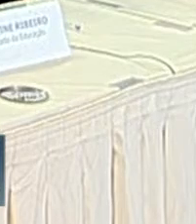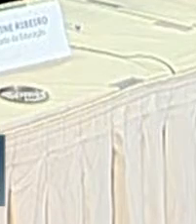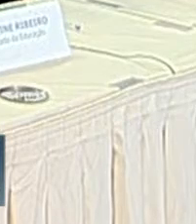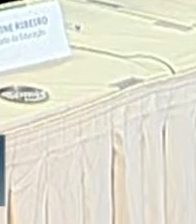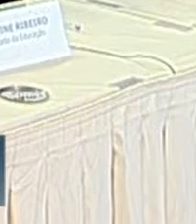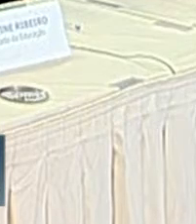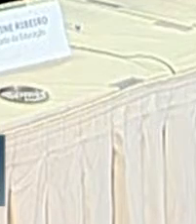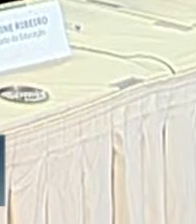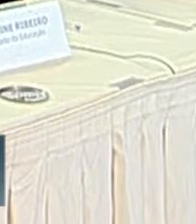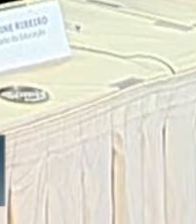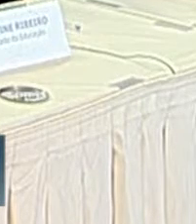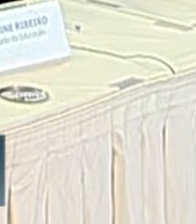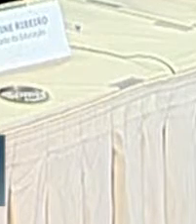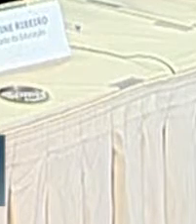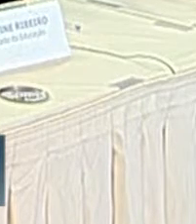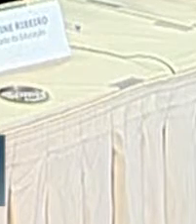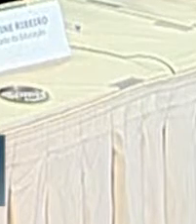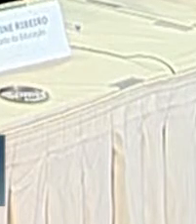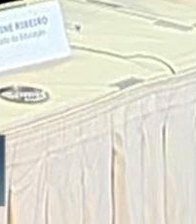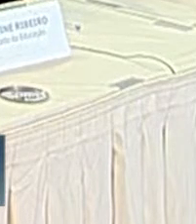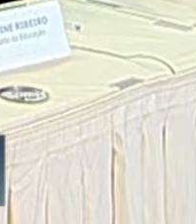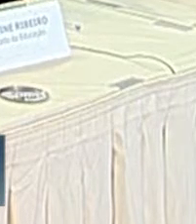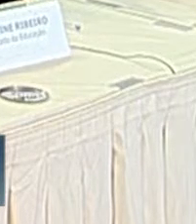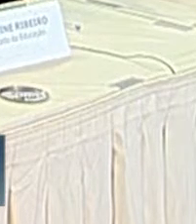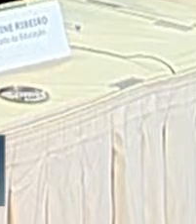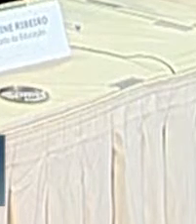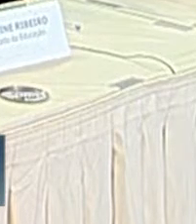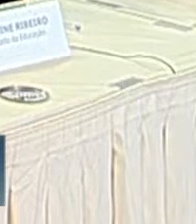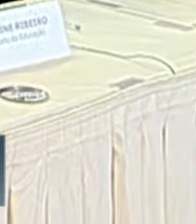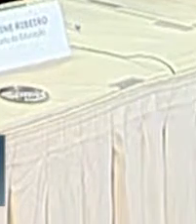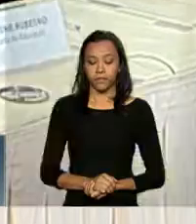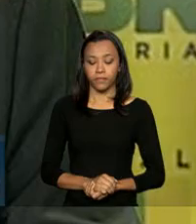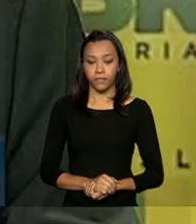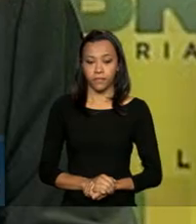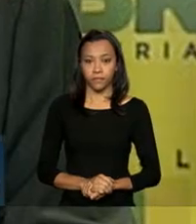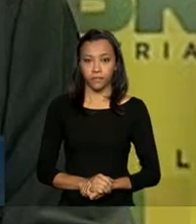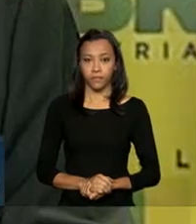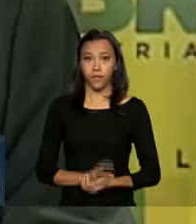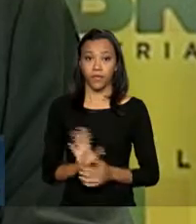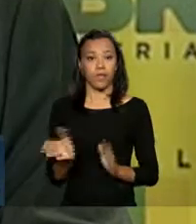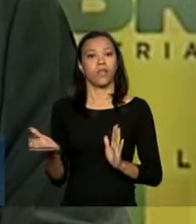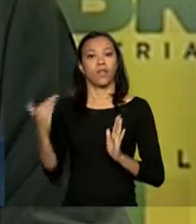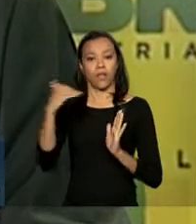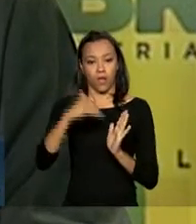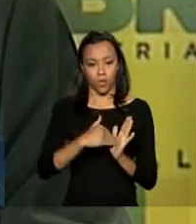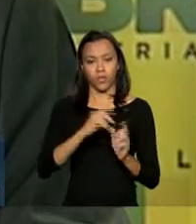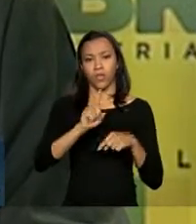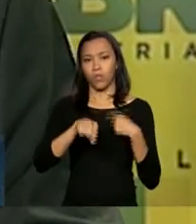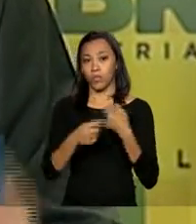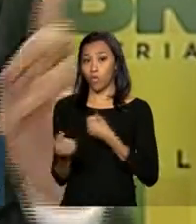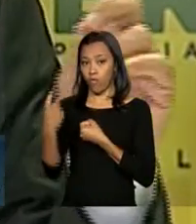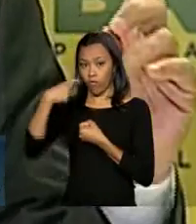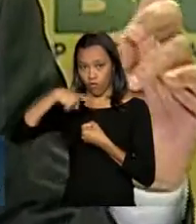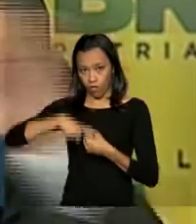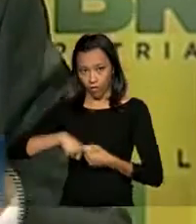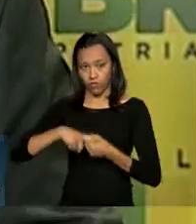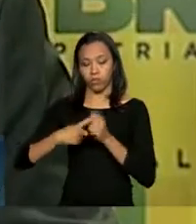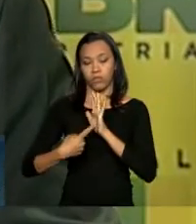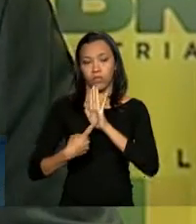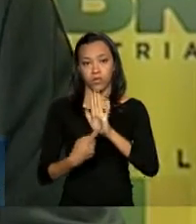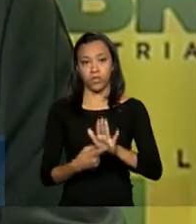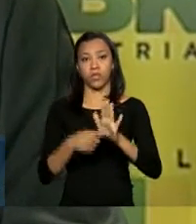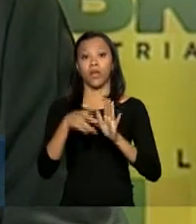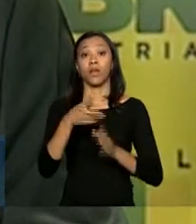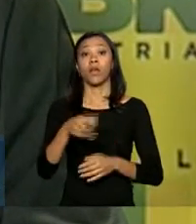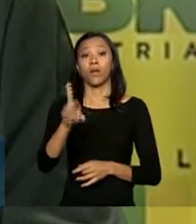que são muitas escolas, muitos rankings são possíveis. Na minha última parte eu volto a falar do ranking, mas enfrentemos